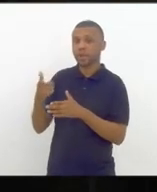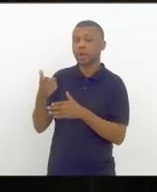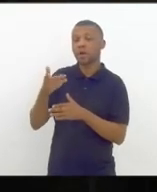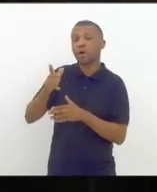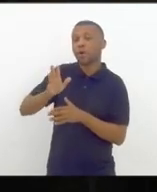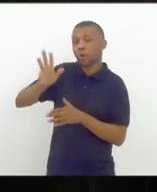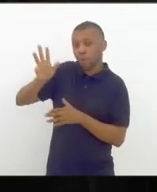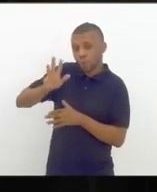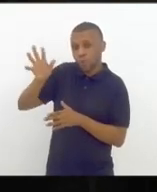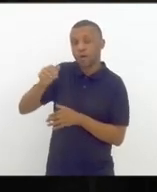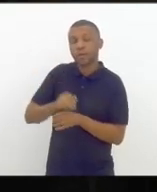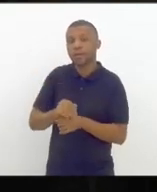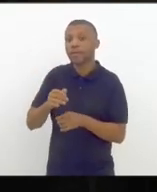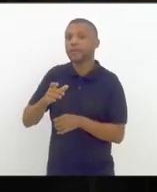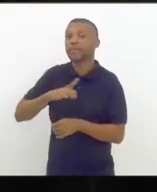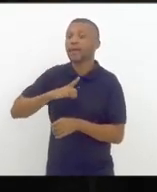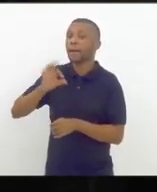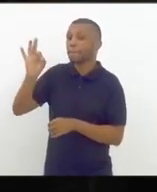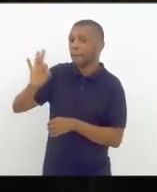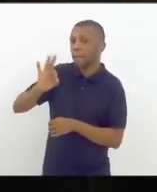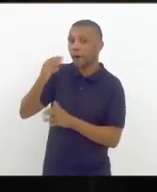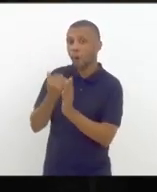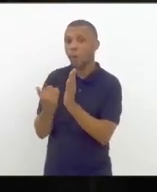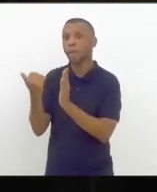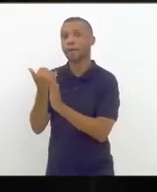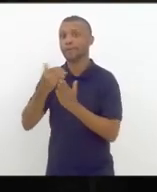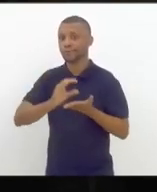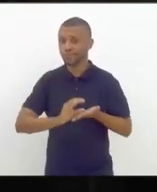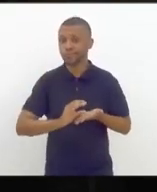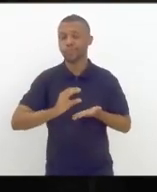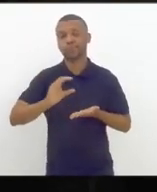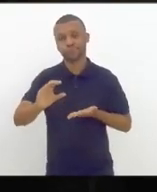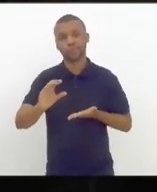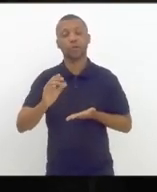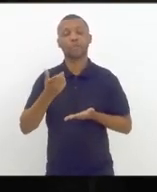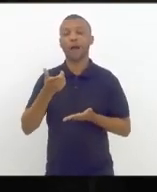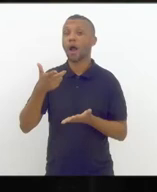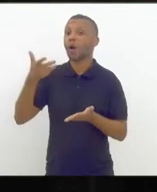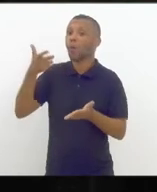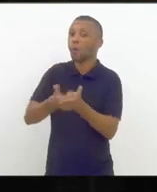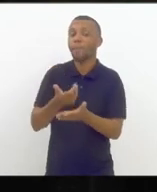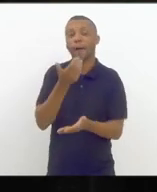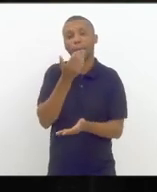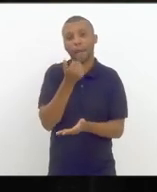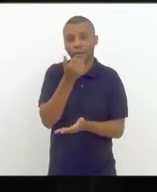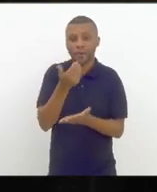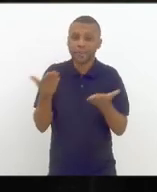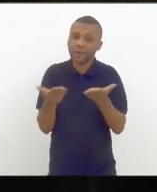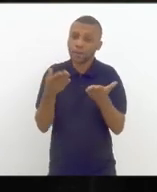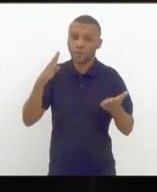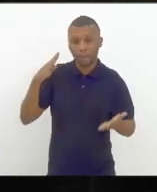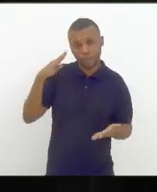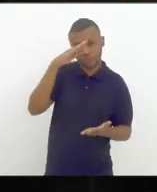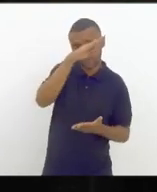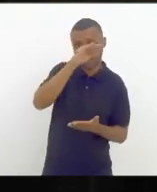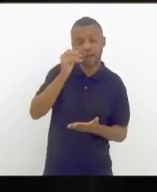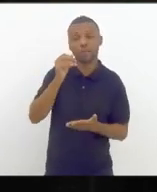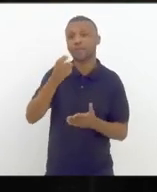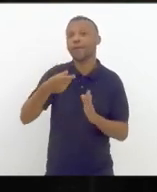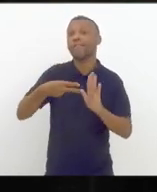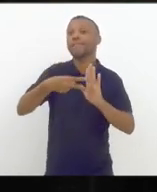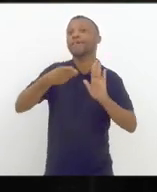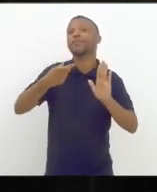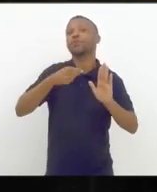de merenda que já está cinco anos sem aumentar e agora recentemente bolsonaro vetou o que o que o Congresso Nacional aprovou